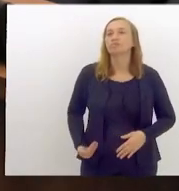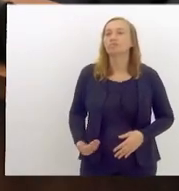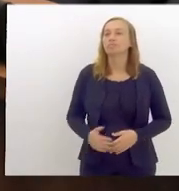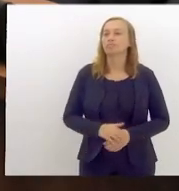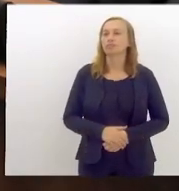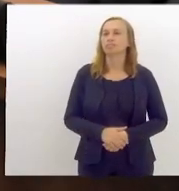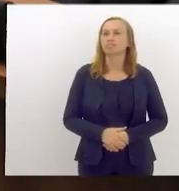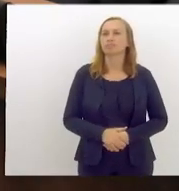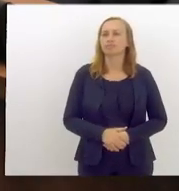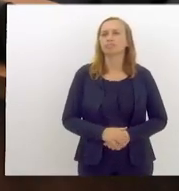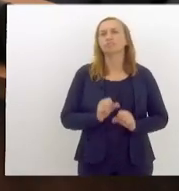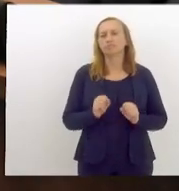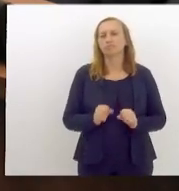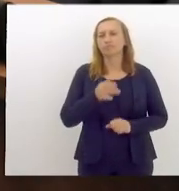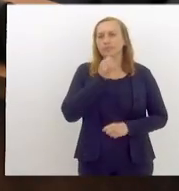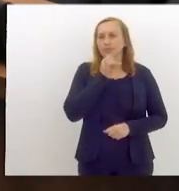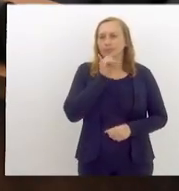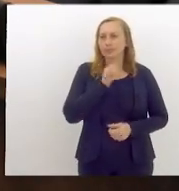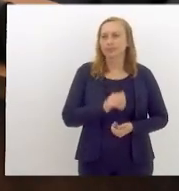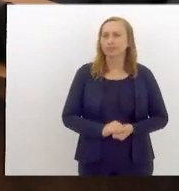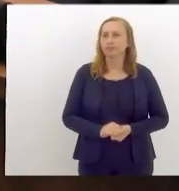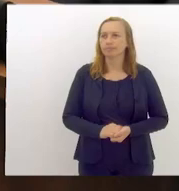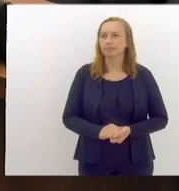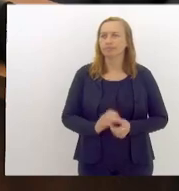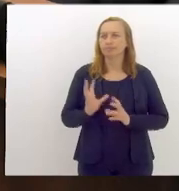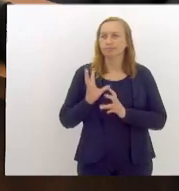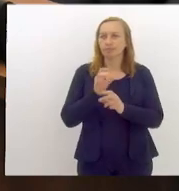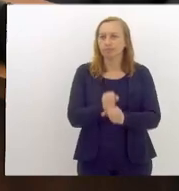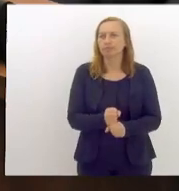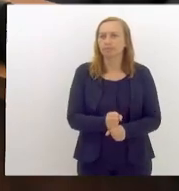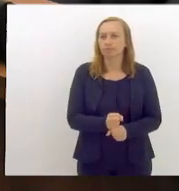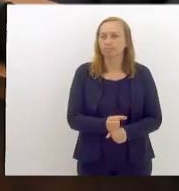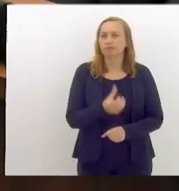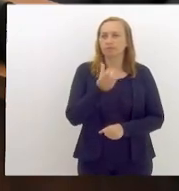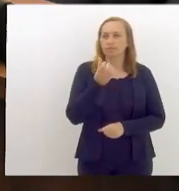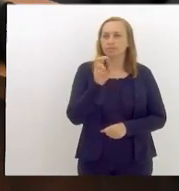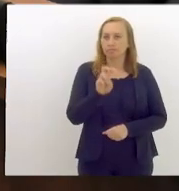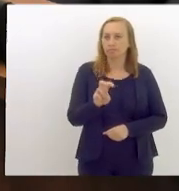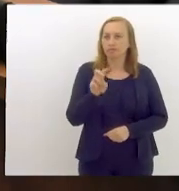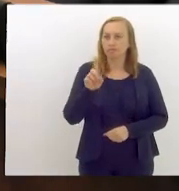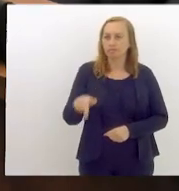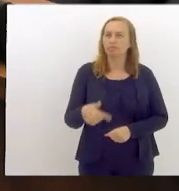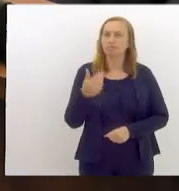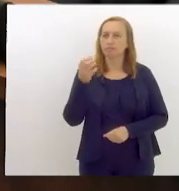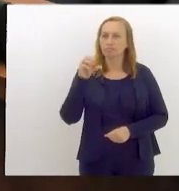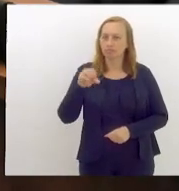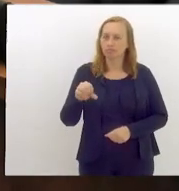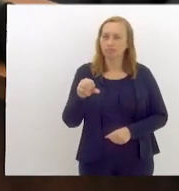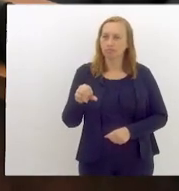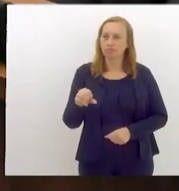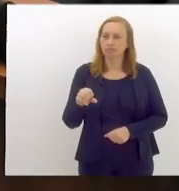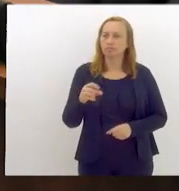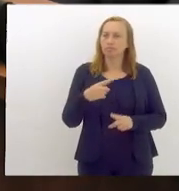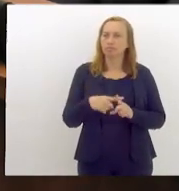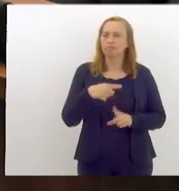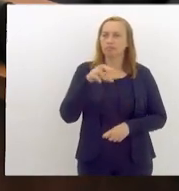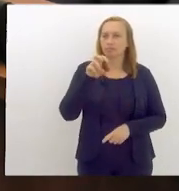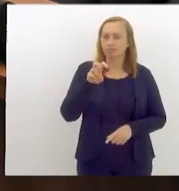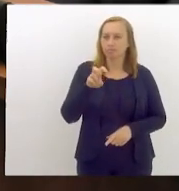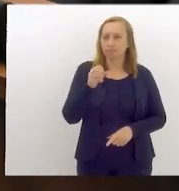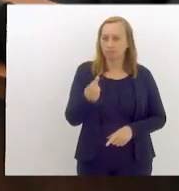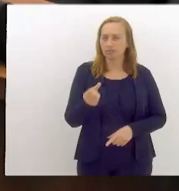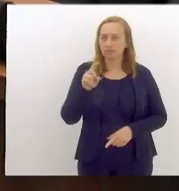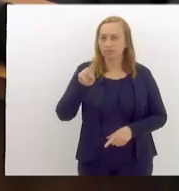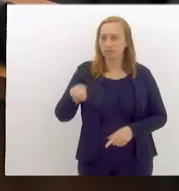a gente pode por exemplo somar 5,9 com 6,55 e